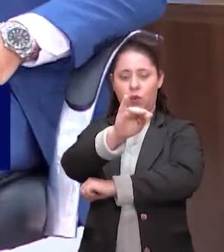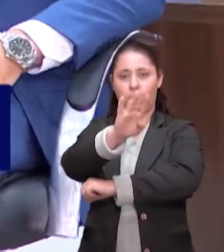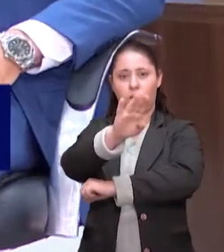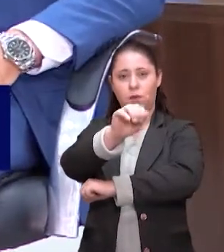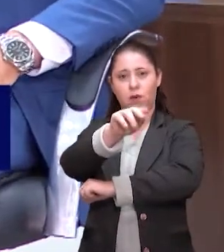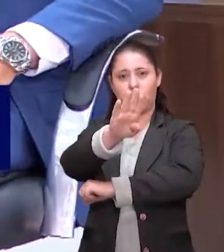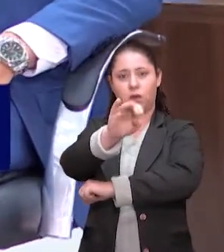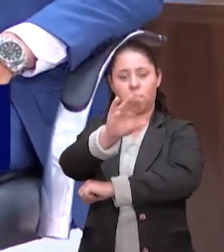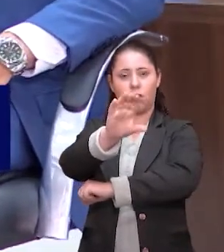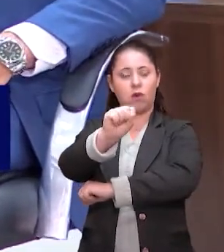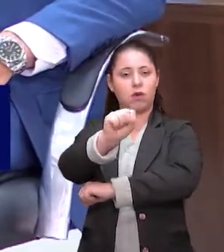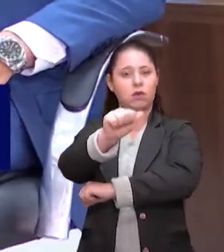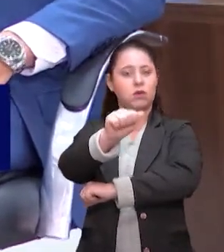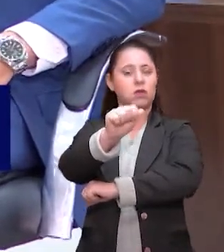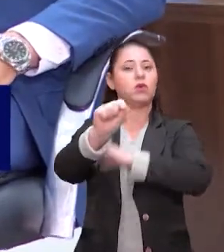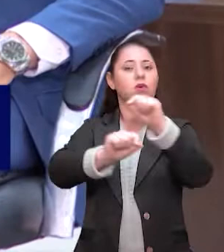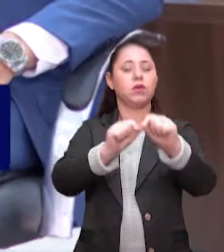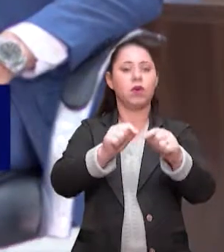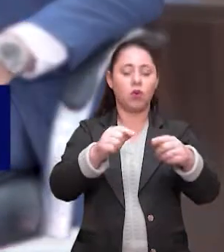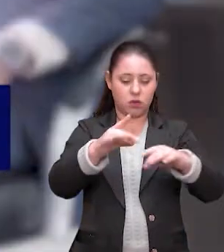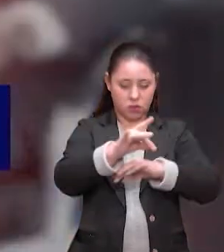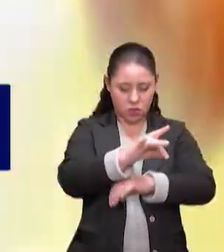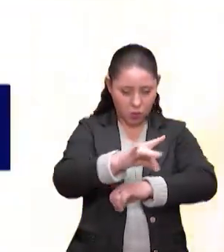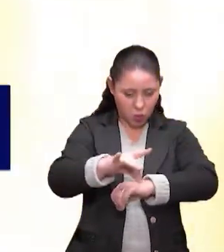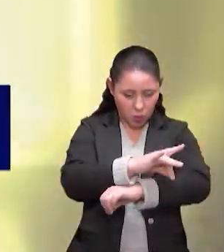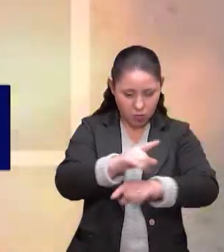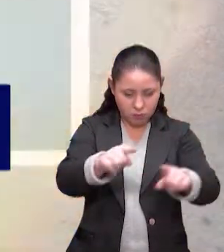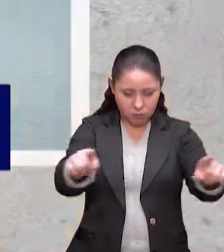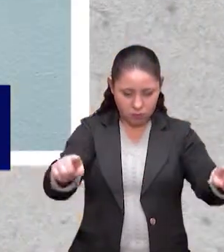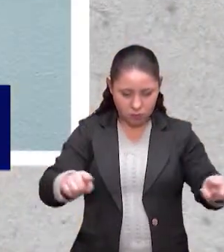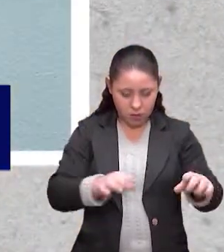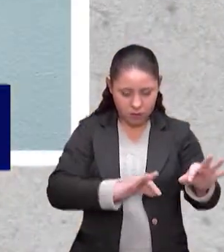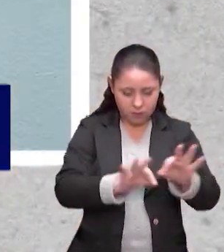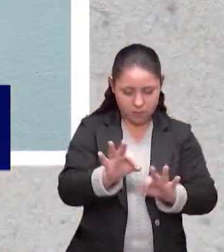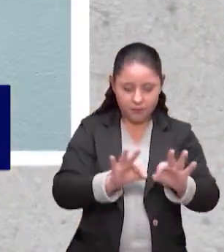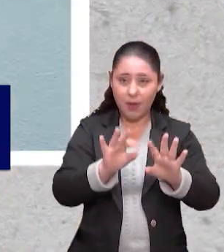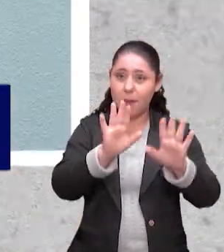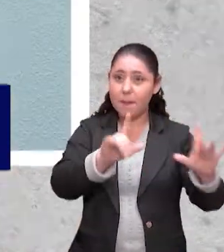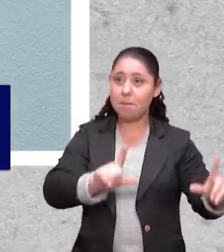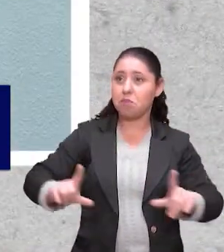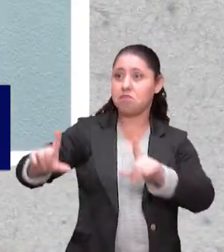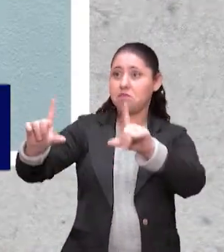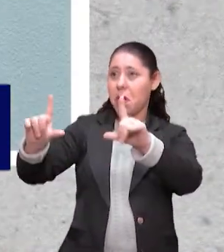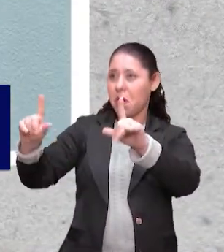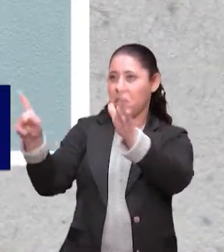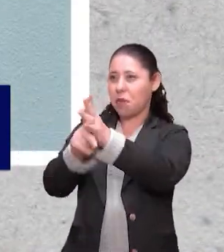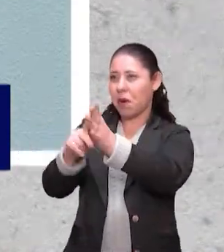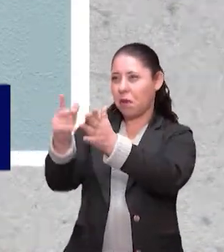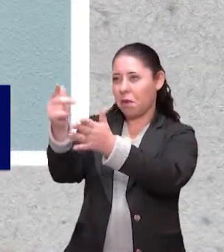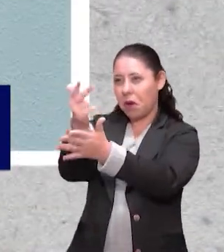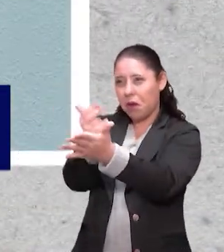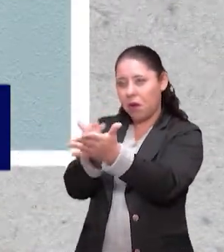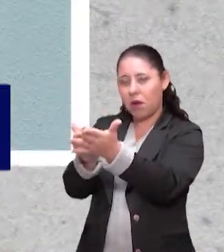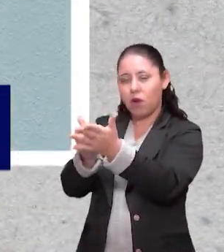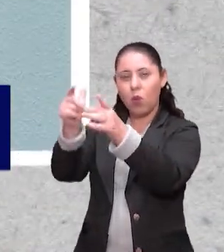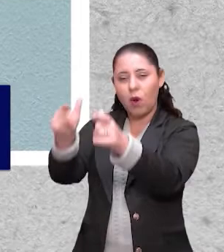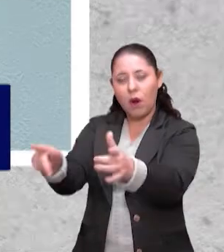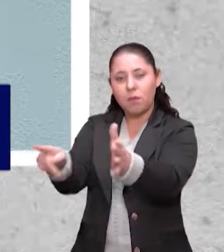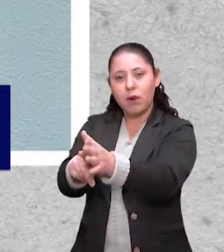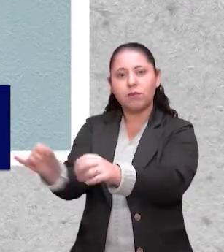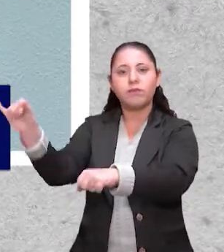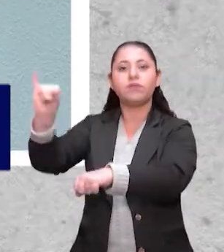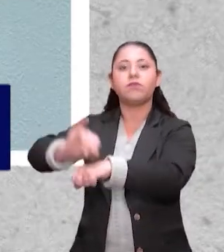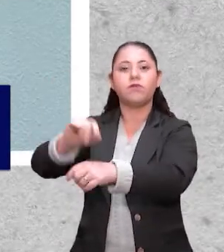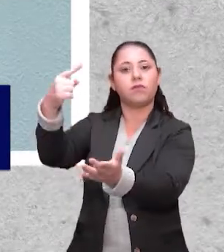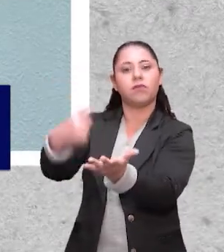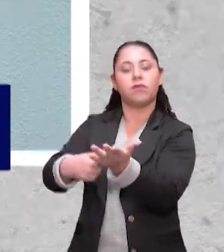Barbosa, cuja planta original hoje está aqui na sala da presidência, aqui à sua esquerda. Caramba. Aquela é a planta original da sede onde eu prestei